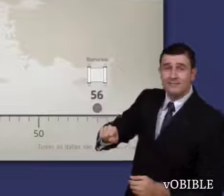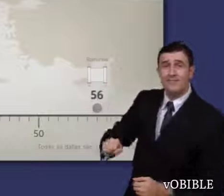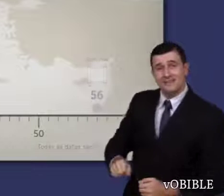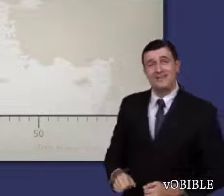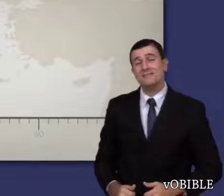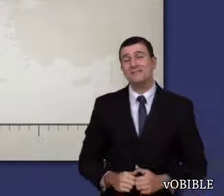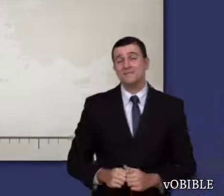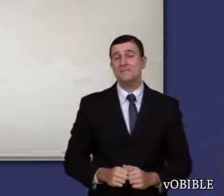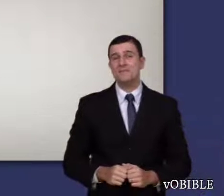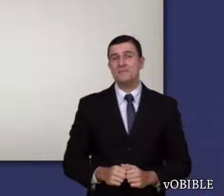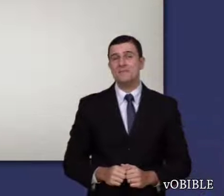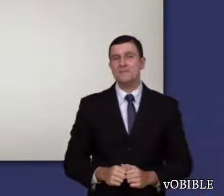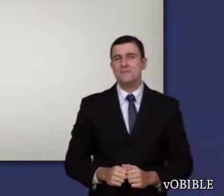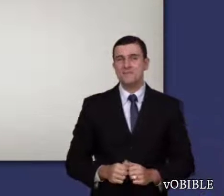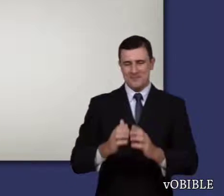visitado.